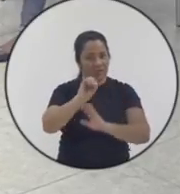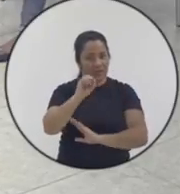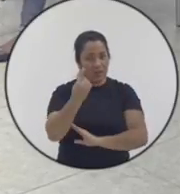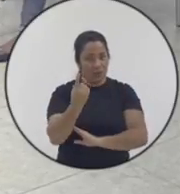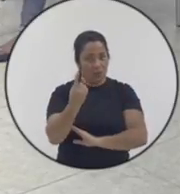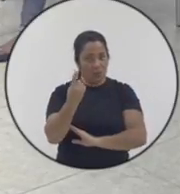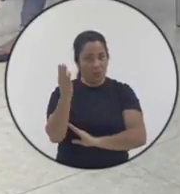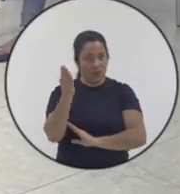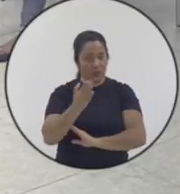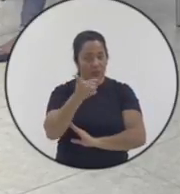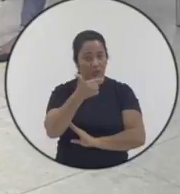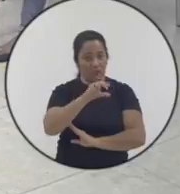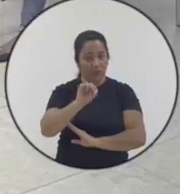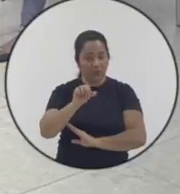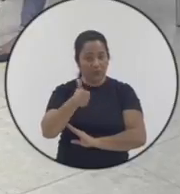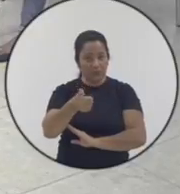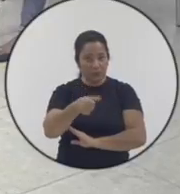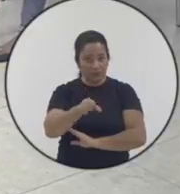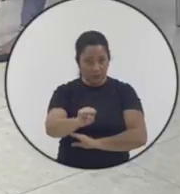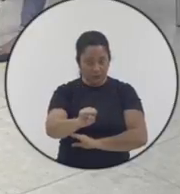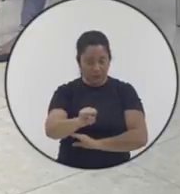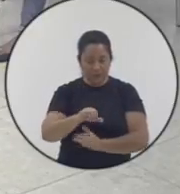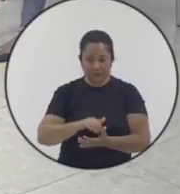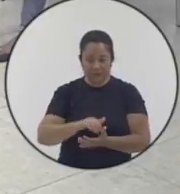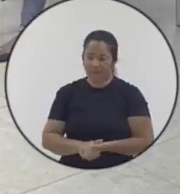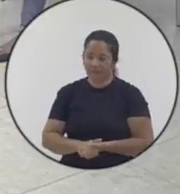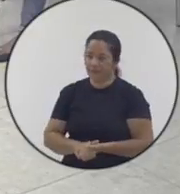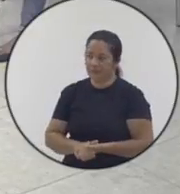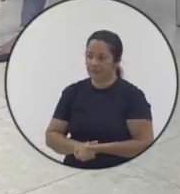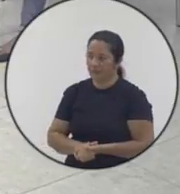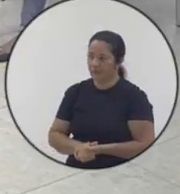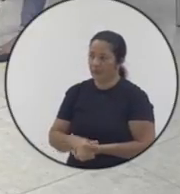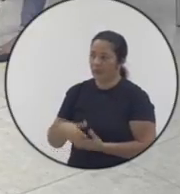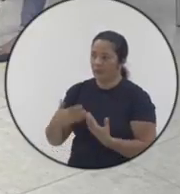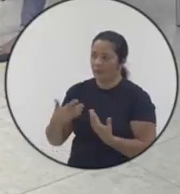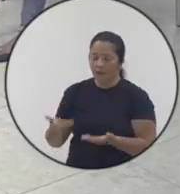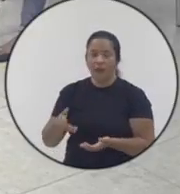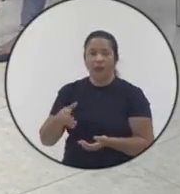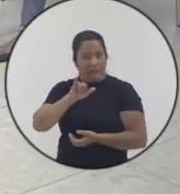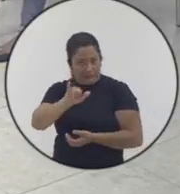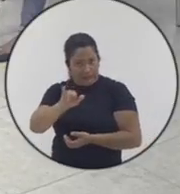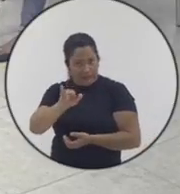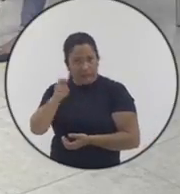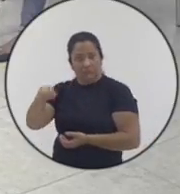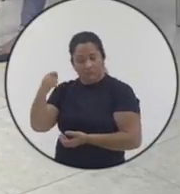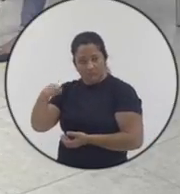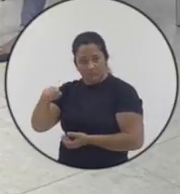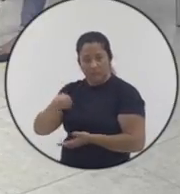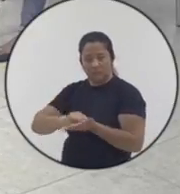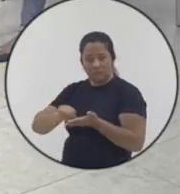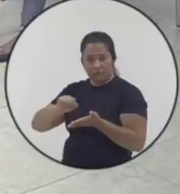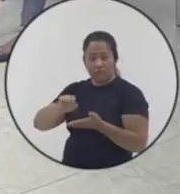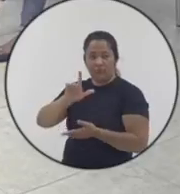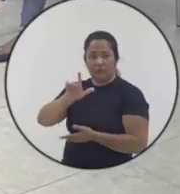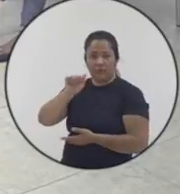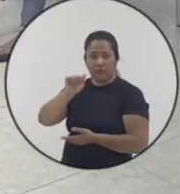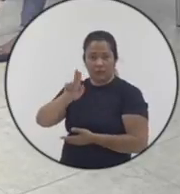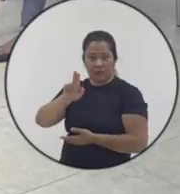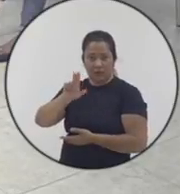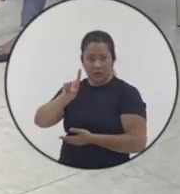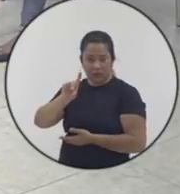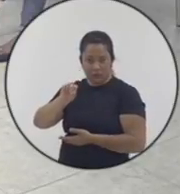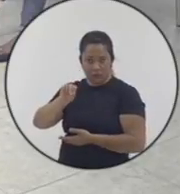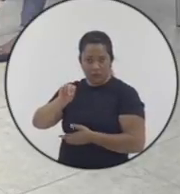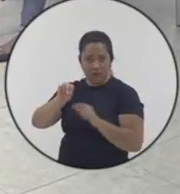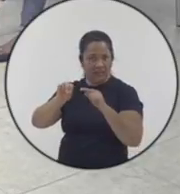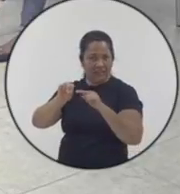2018. Que bom. Posso só complementar? Claro, Suzana, claro. Se ainda for preciso, que também eu sugiro que, ao invés de